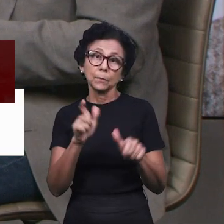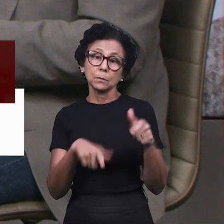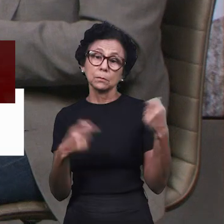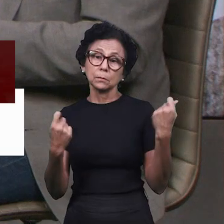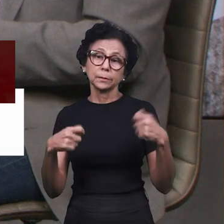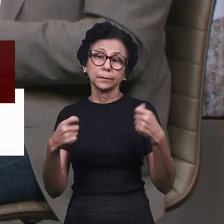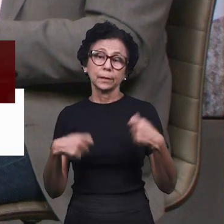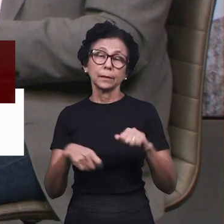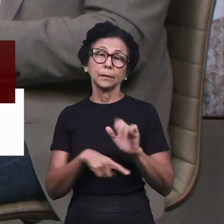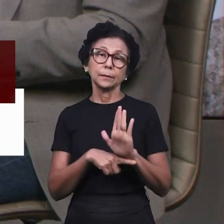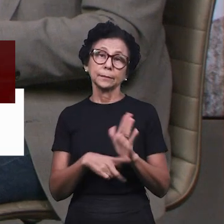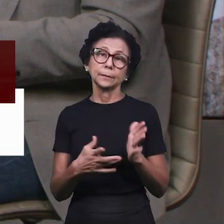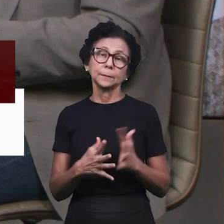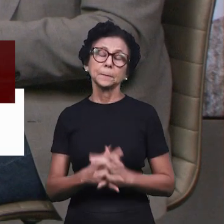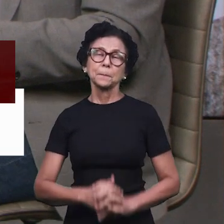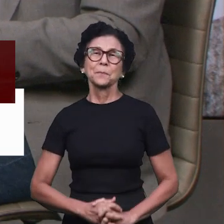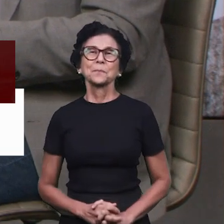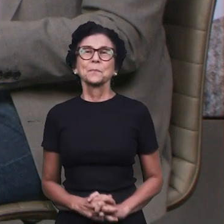necessidade.